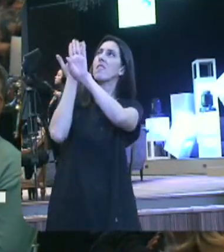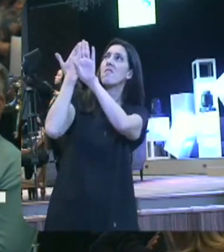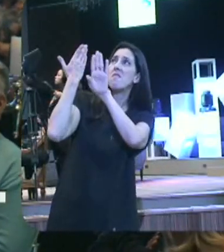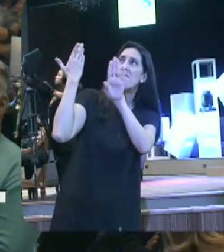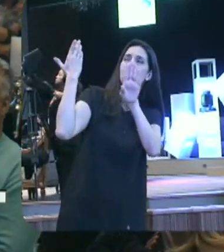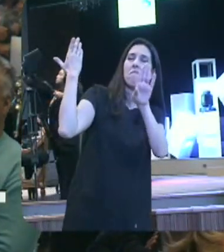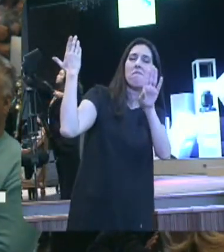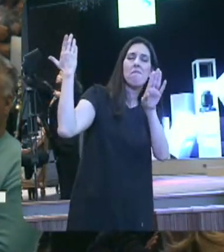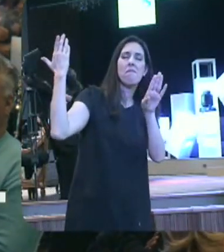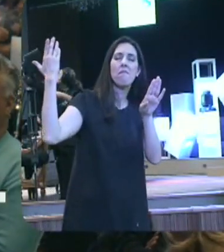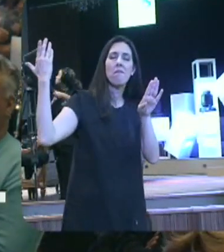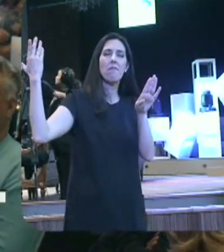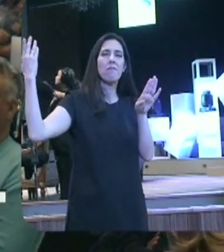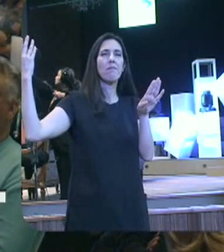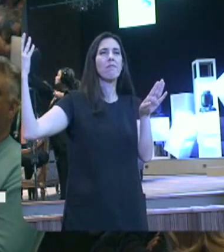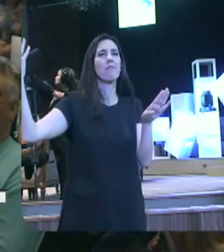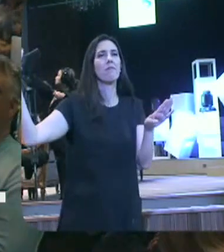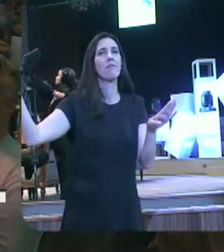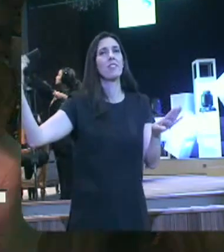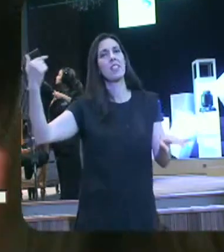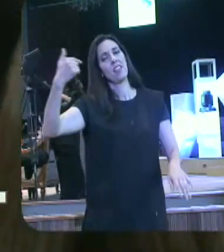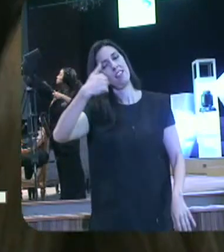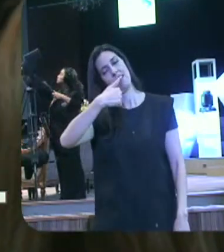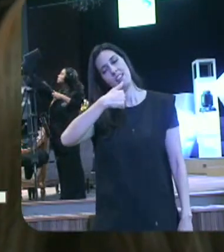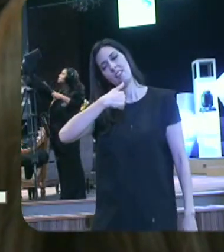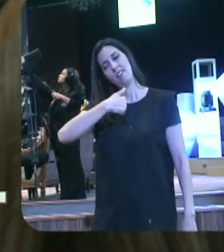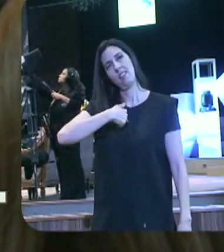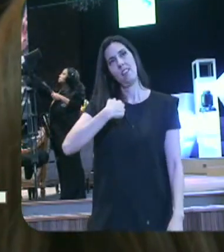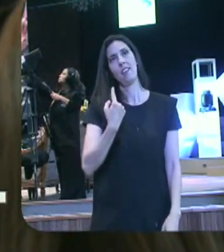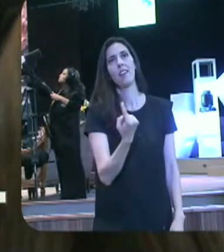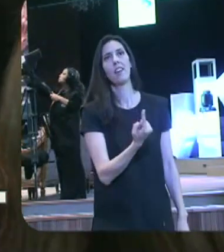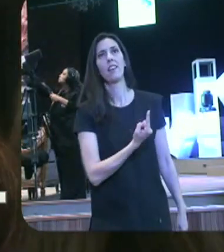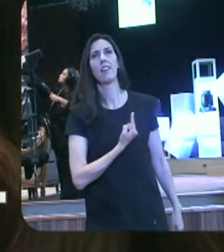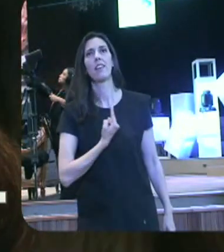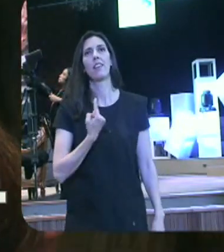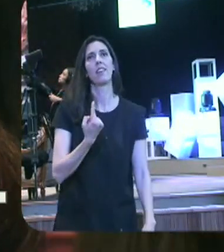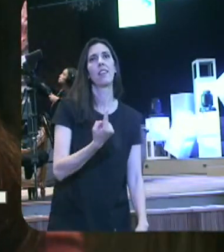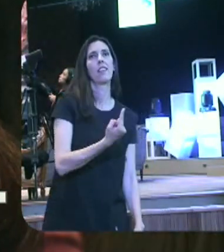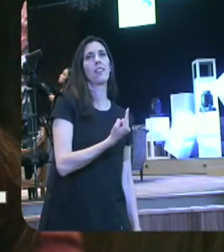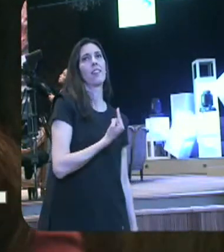e deixo simplesmente viver.